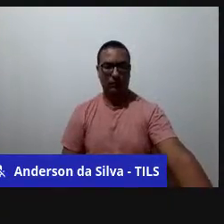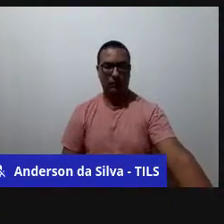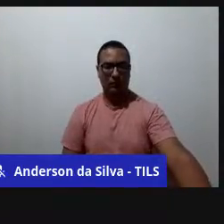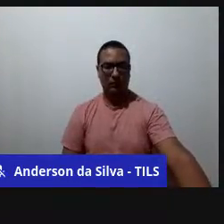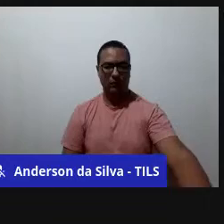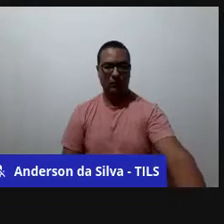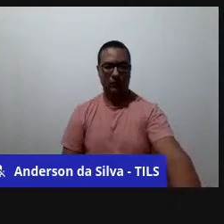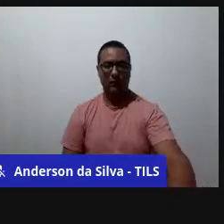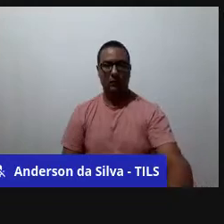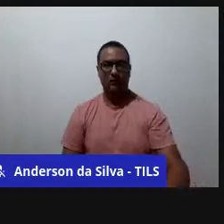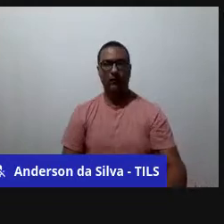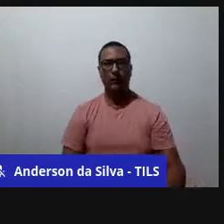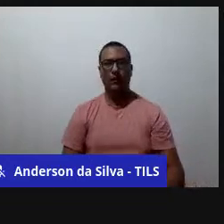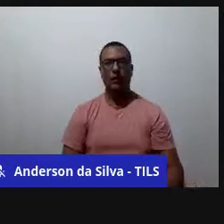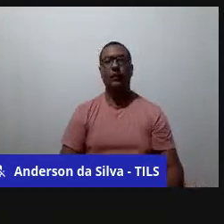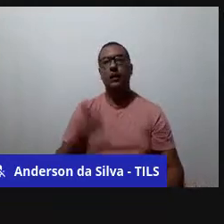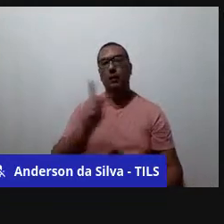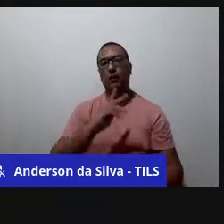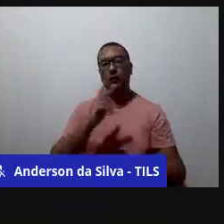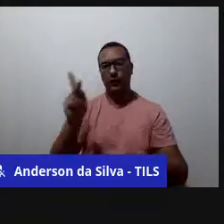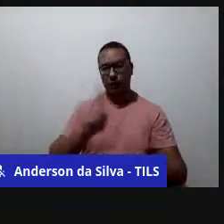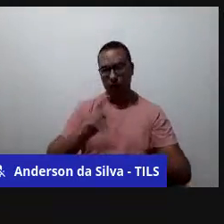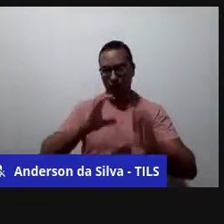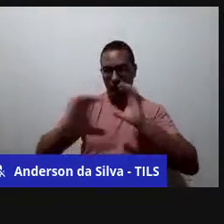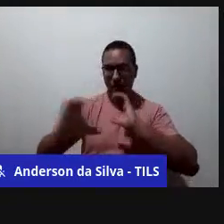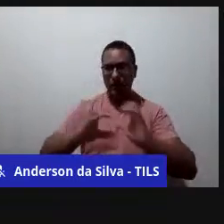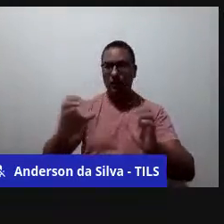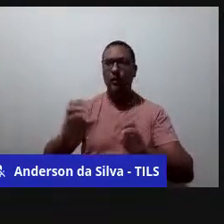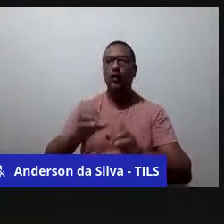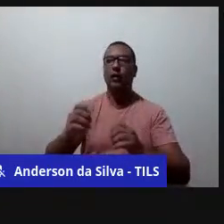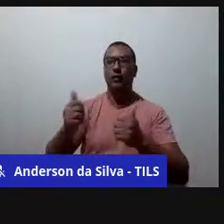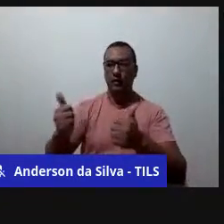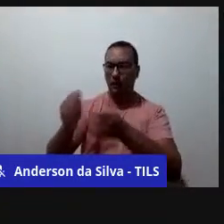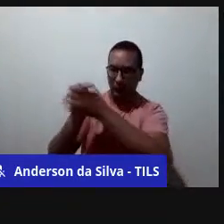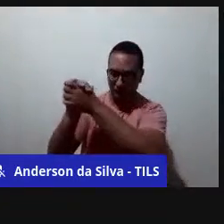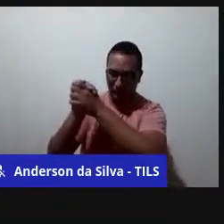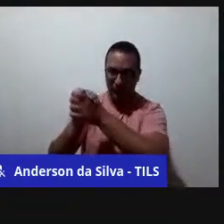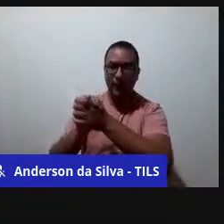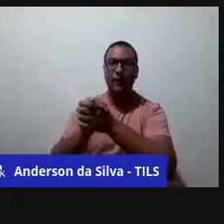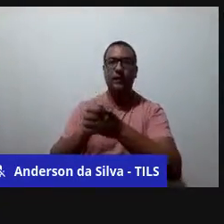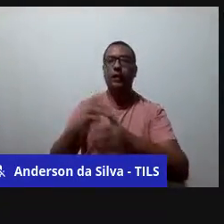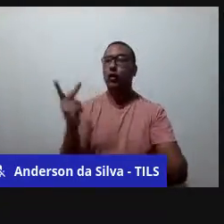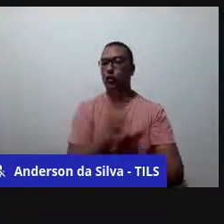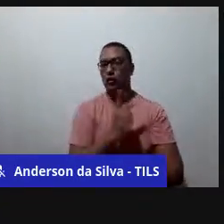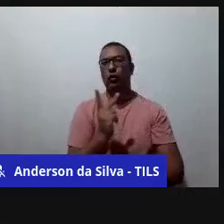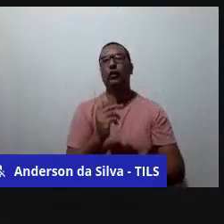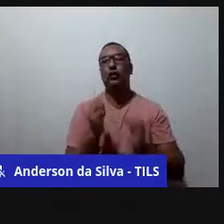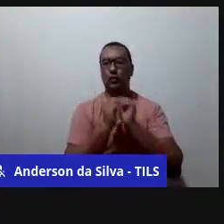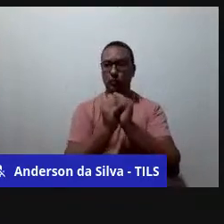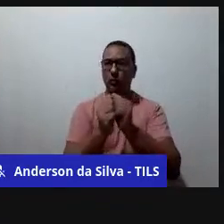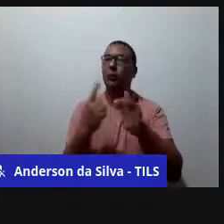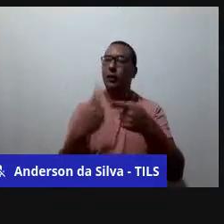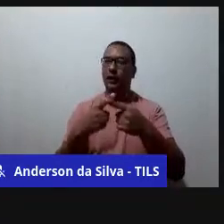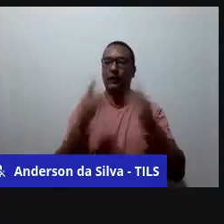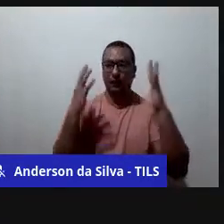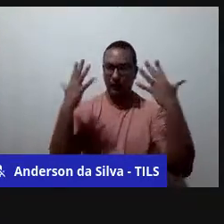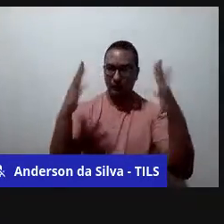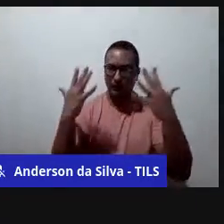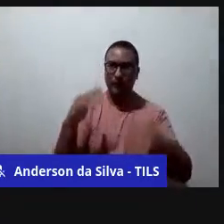Muito bem, professora de canto, ao meu lado, obrigada, Andressa. Eu que agradeço. Então, vou fazer em dois, que a gente se aplaude e tal. Mas é assim,